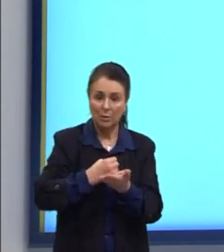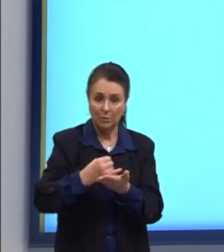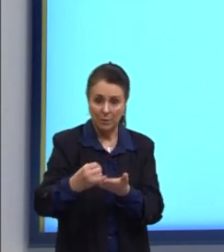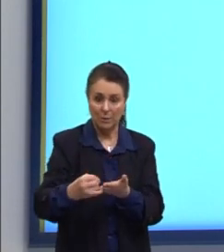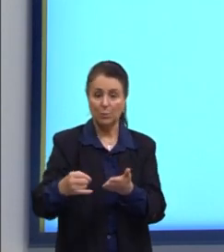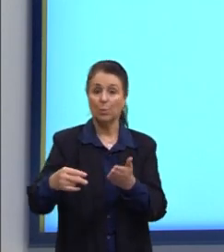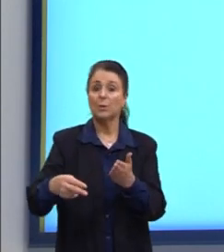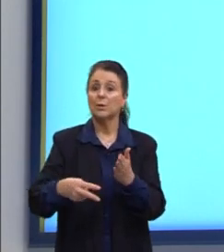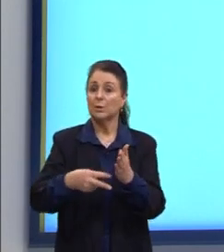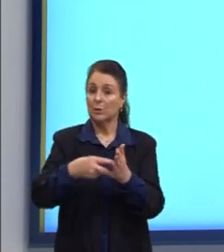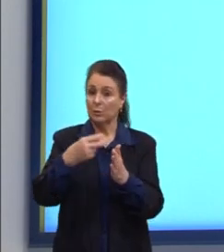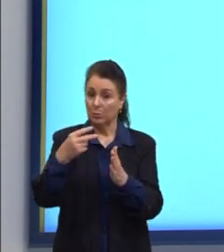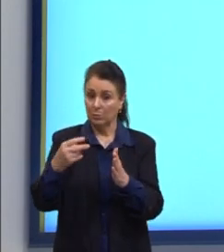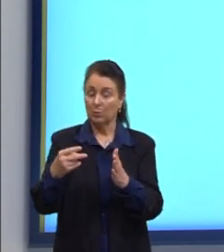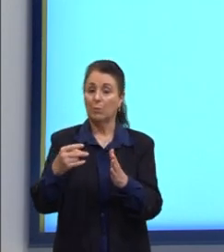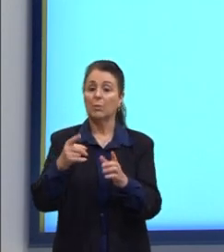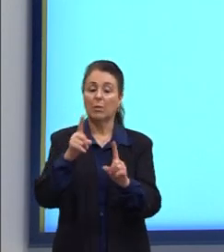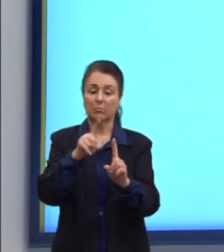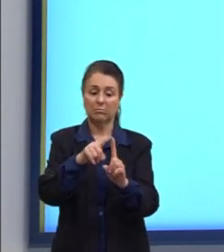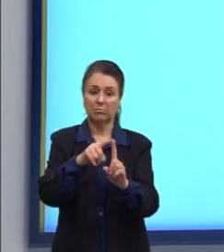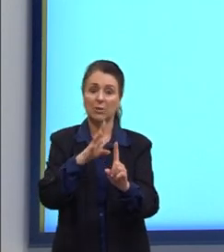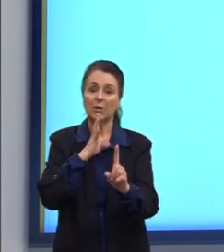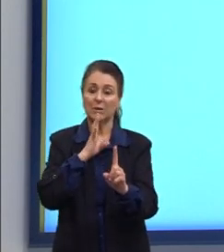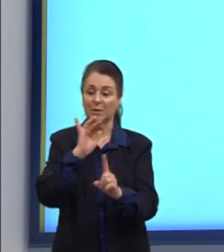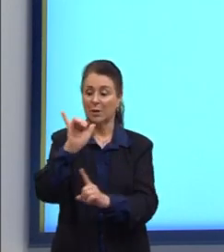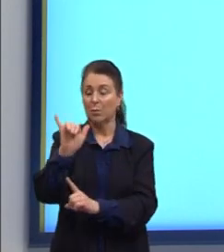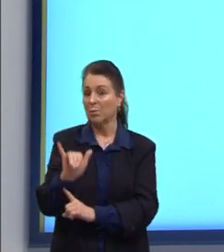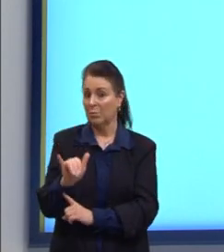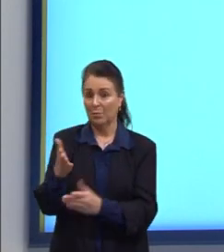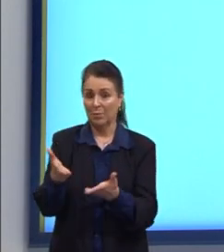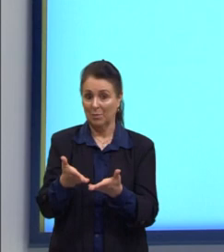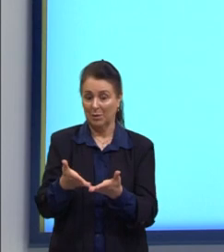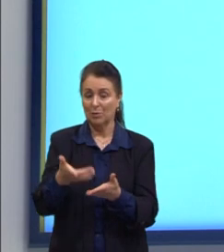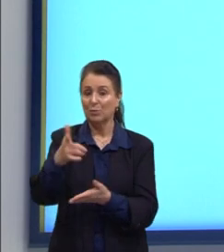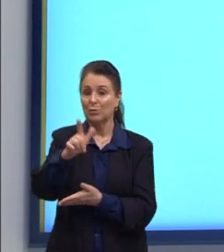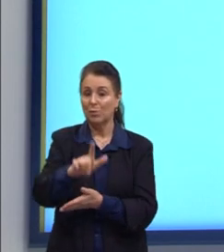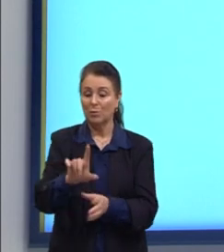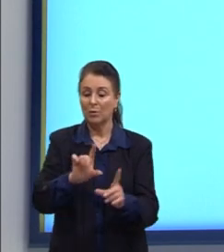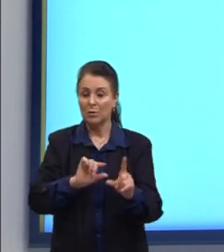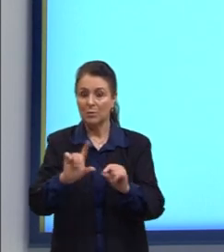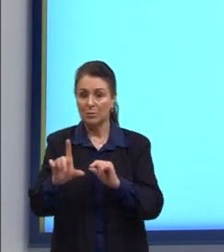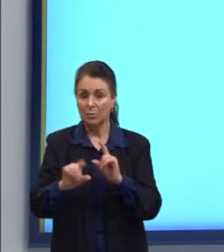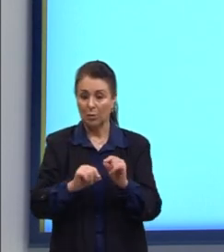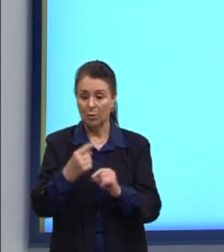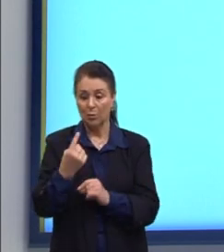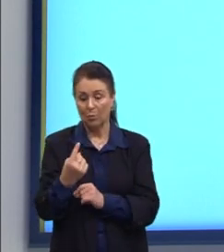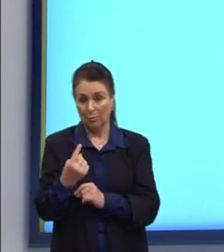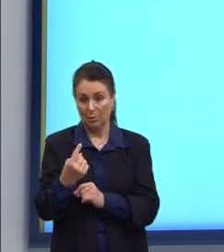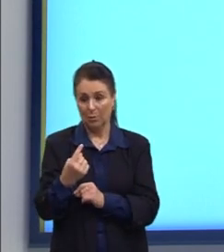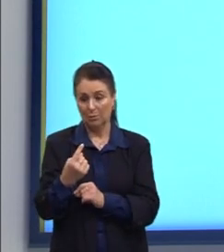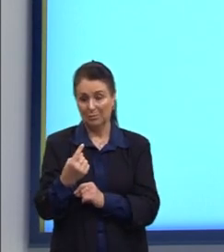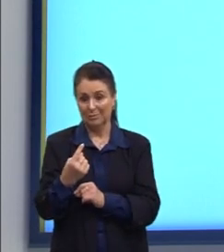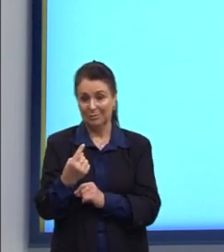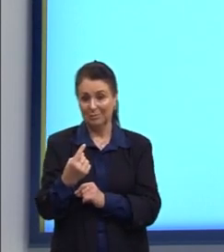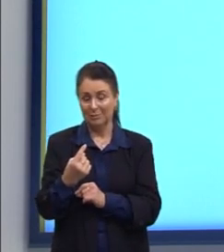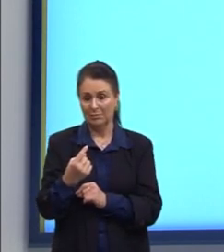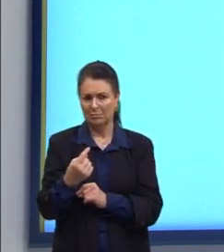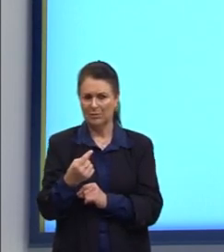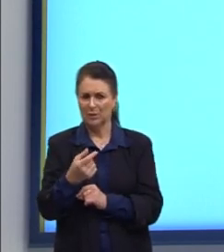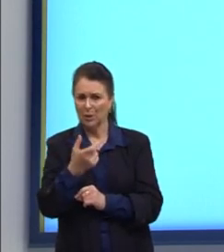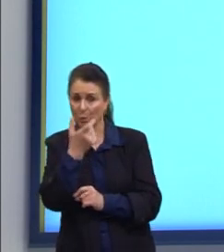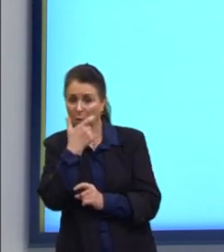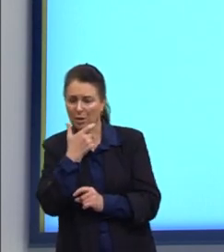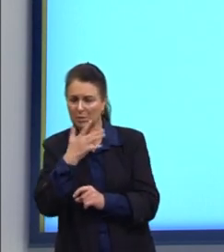segunda incógnita que aqui para nós seria o Y né De novo escolhe uma das duas equações é que tu achar mais fácil